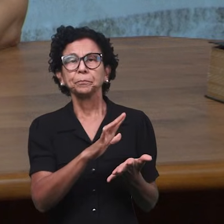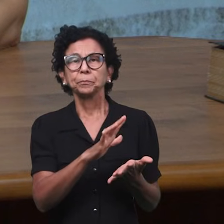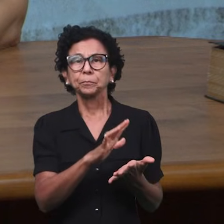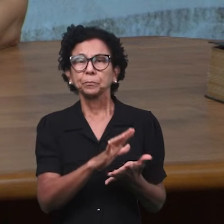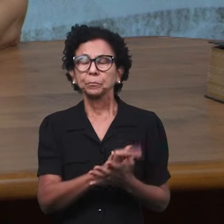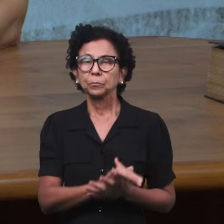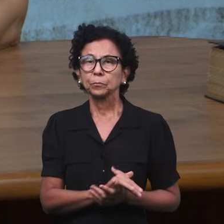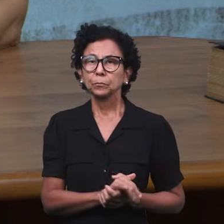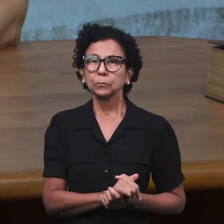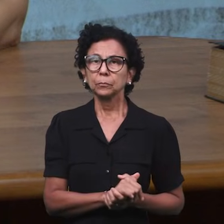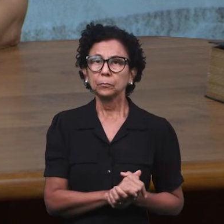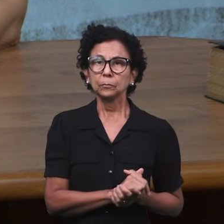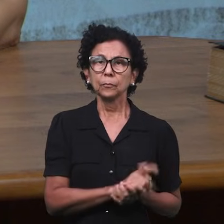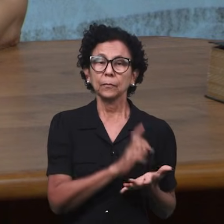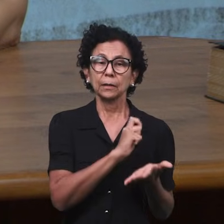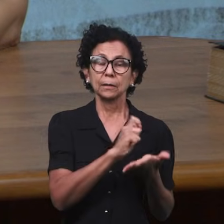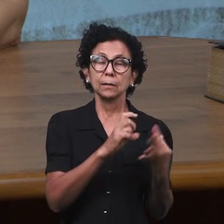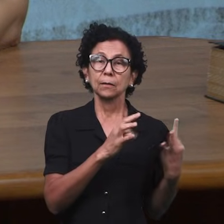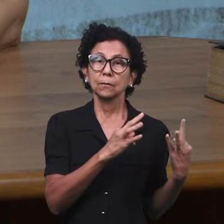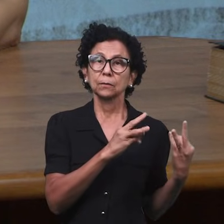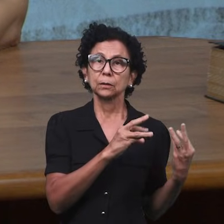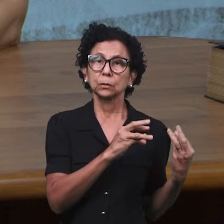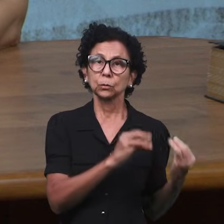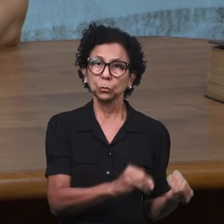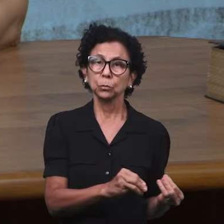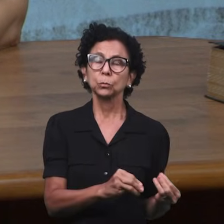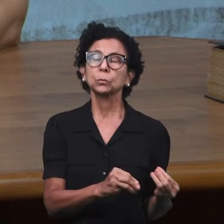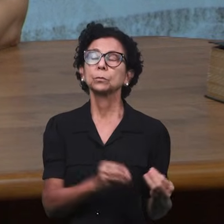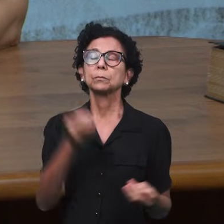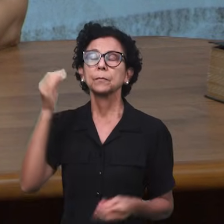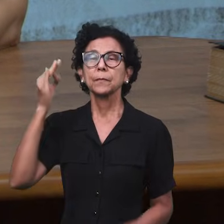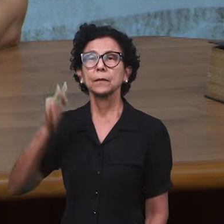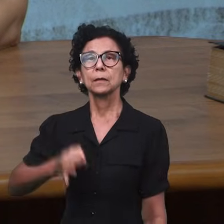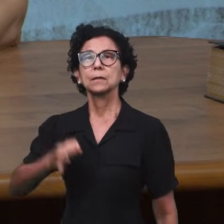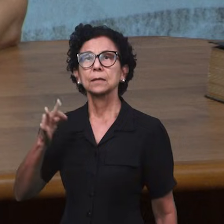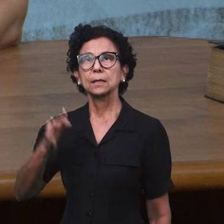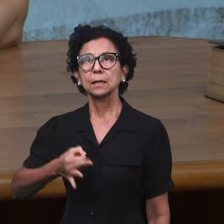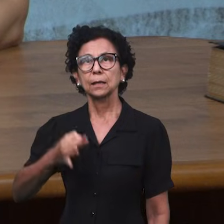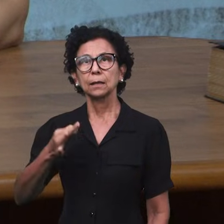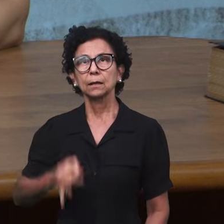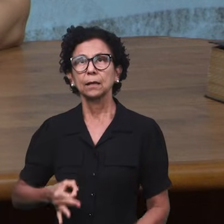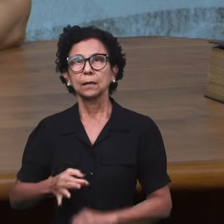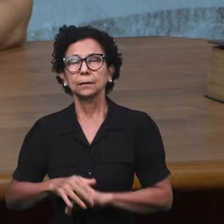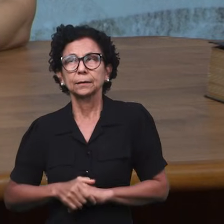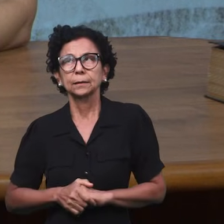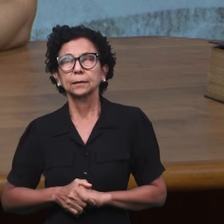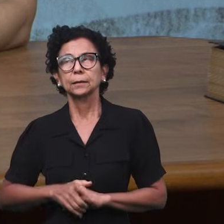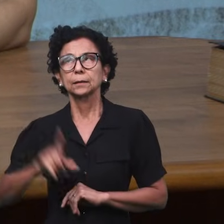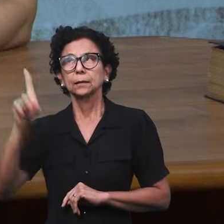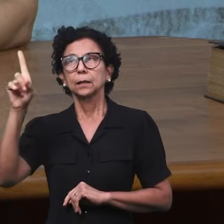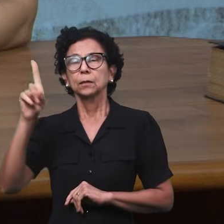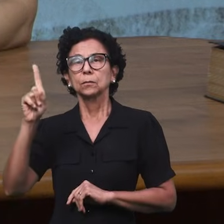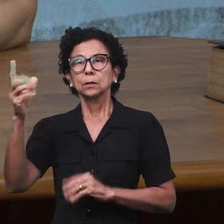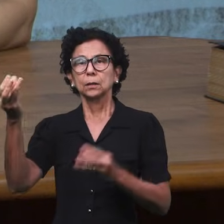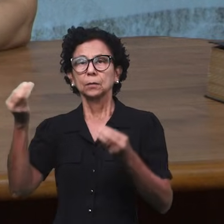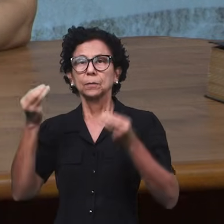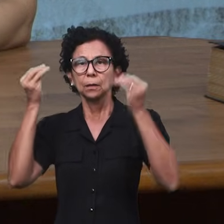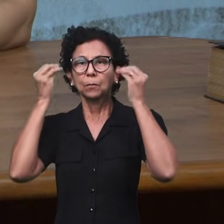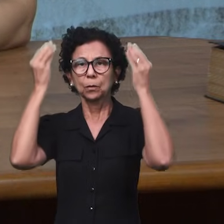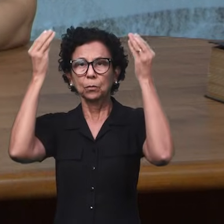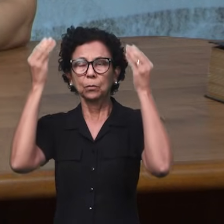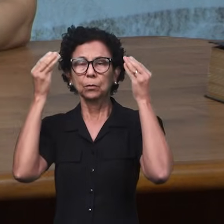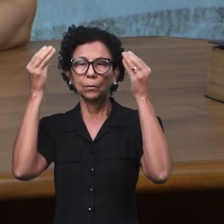certo que o levaria sobre o meu ombro, sobre mim o ataria como coroa. O número dos